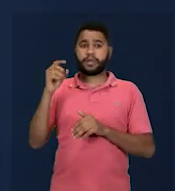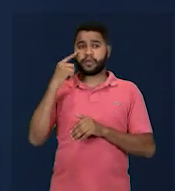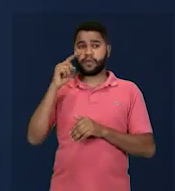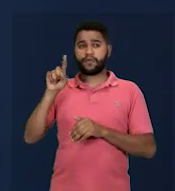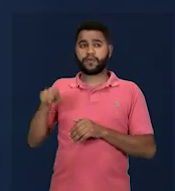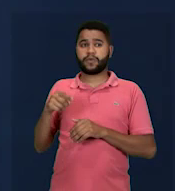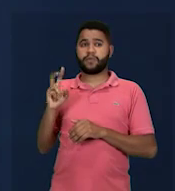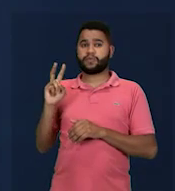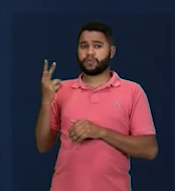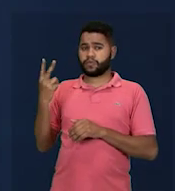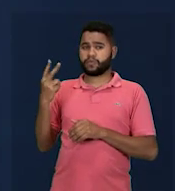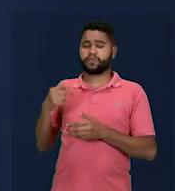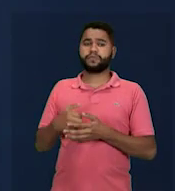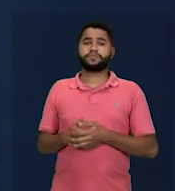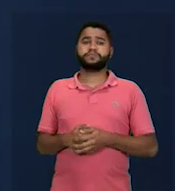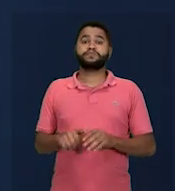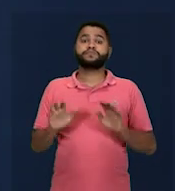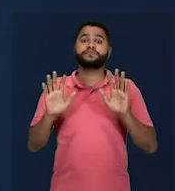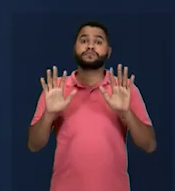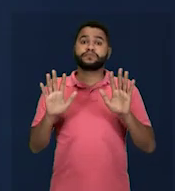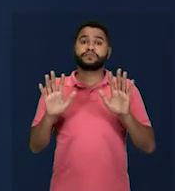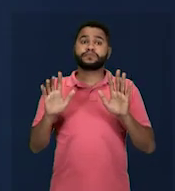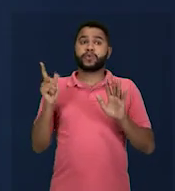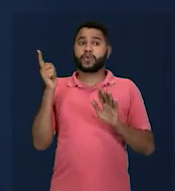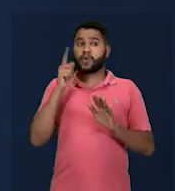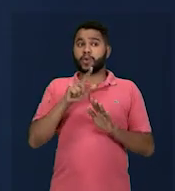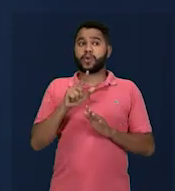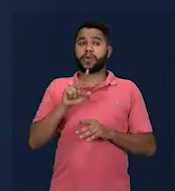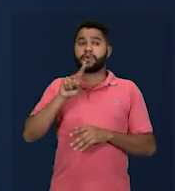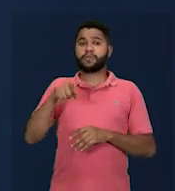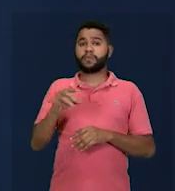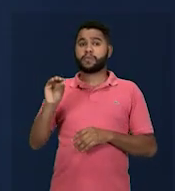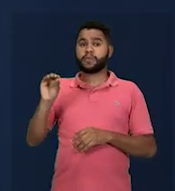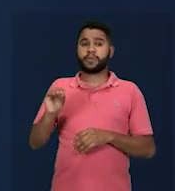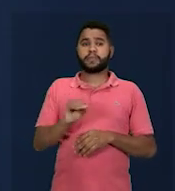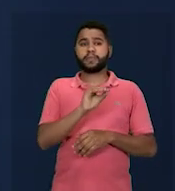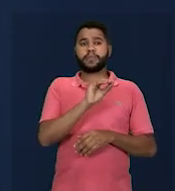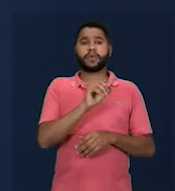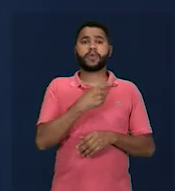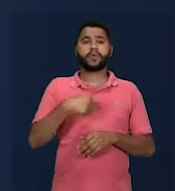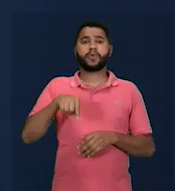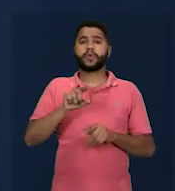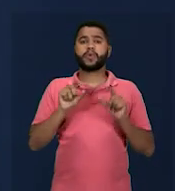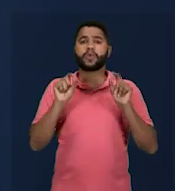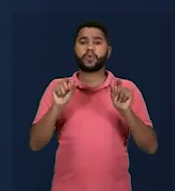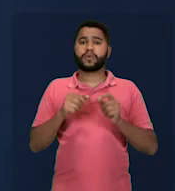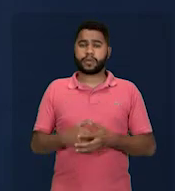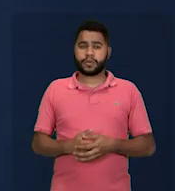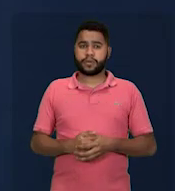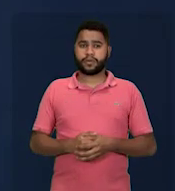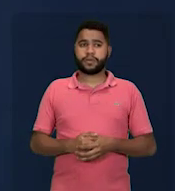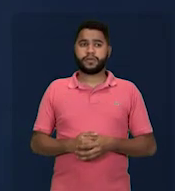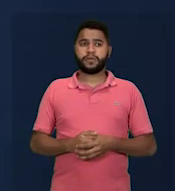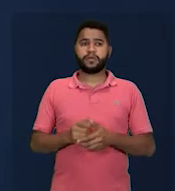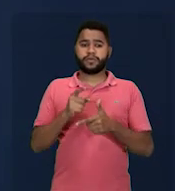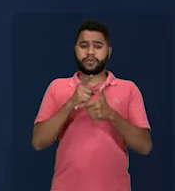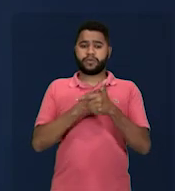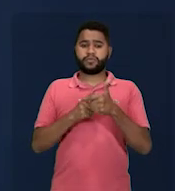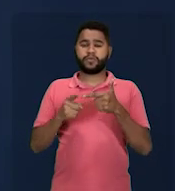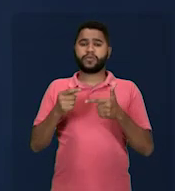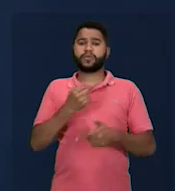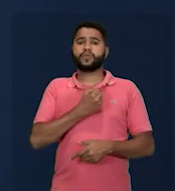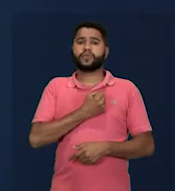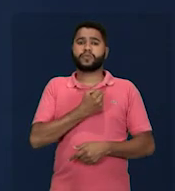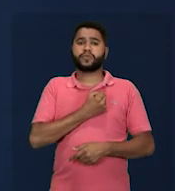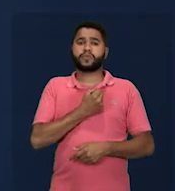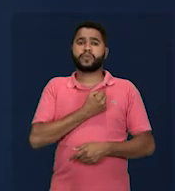virar 2. Só que ao chegar a vírgula para cá, o que a gente fez? A gente dividiu o número,